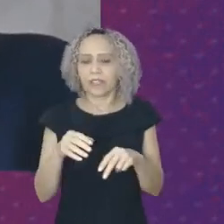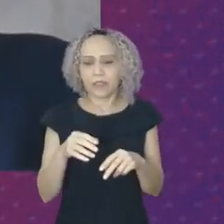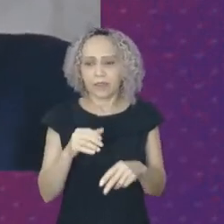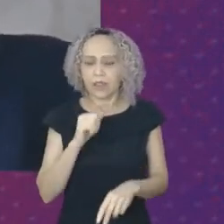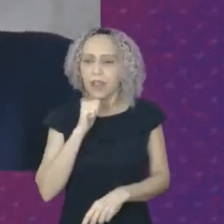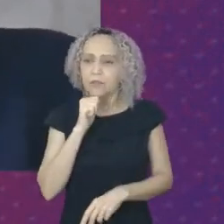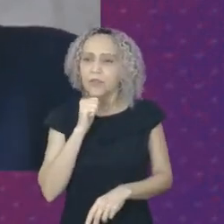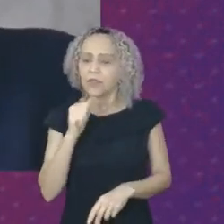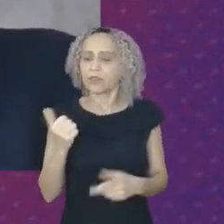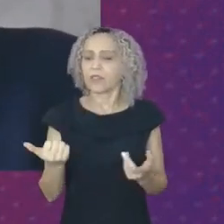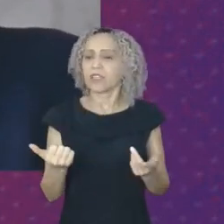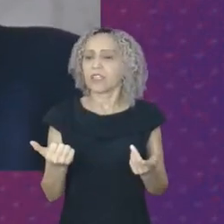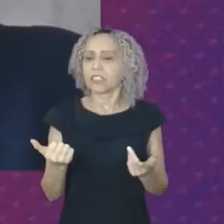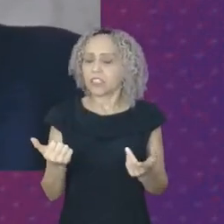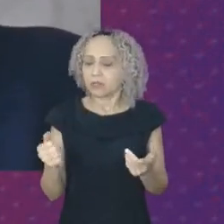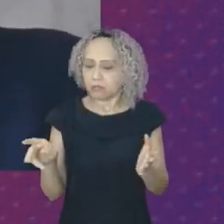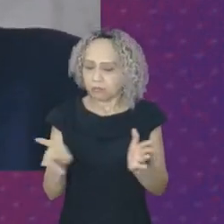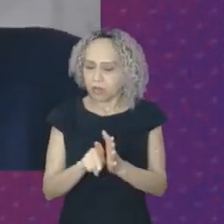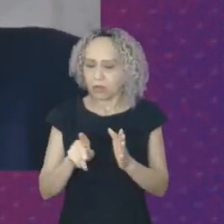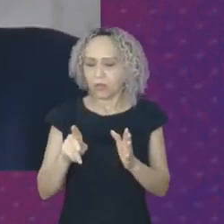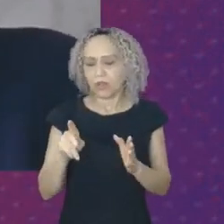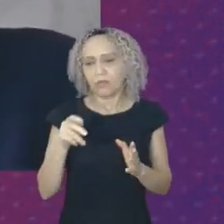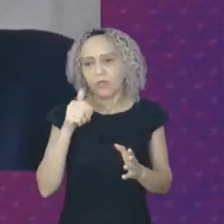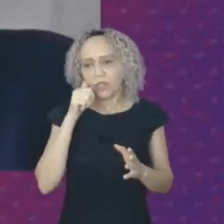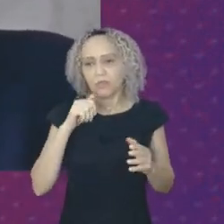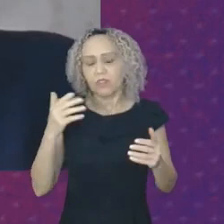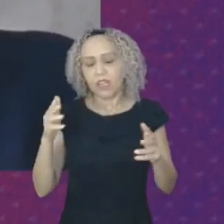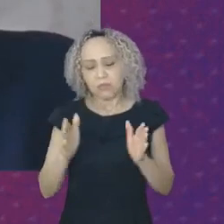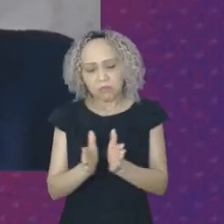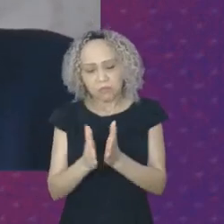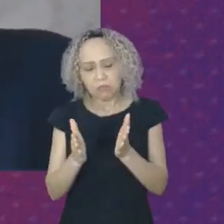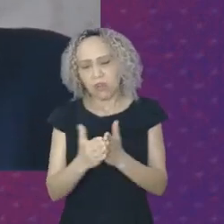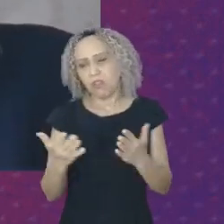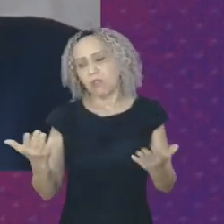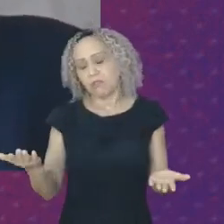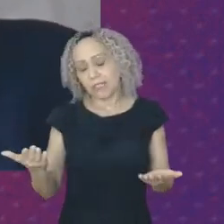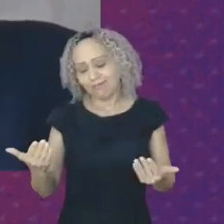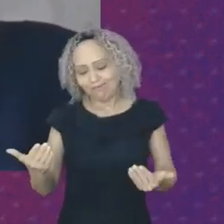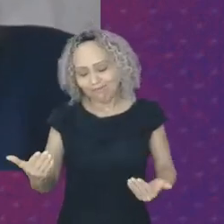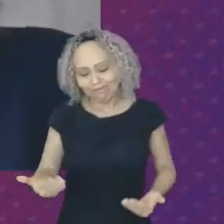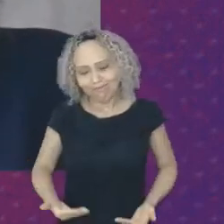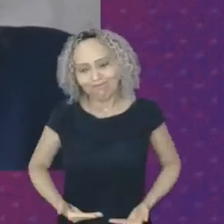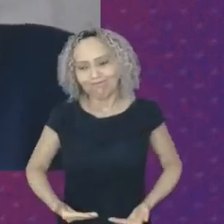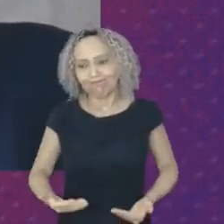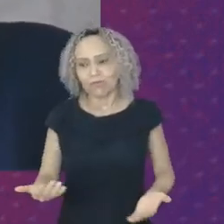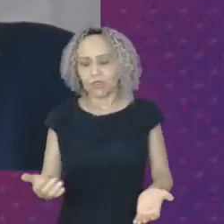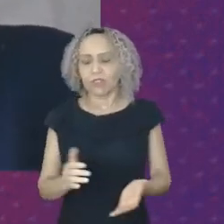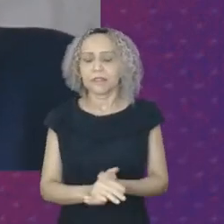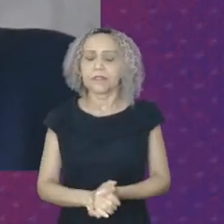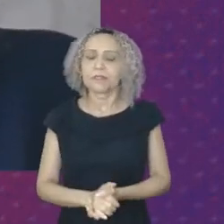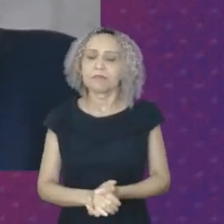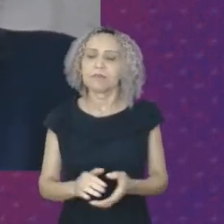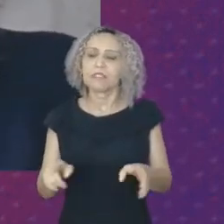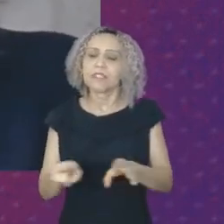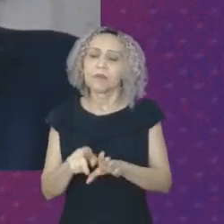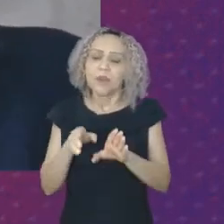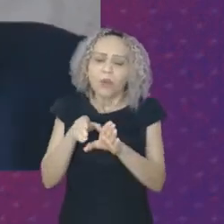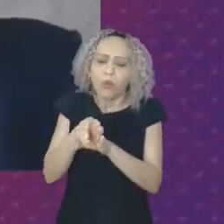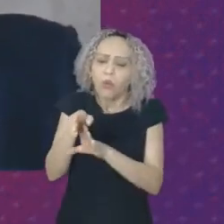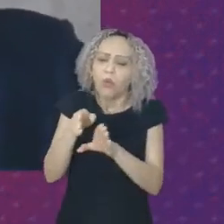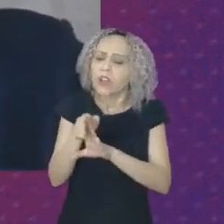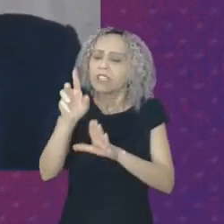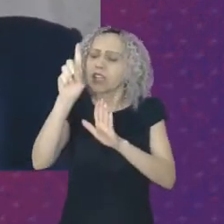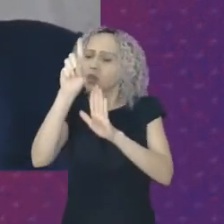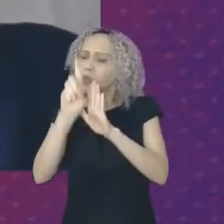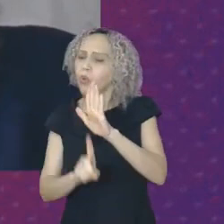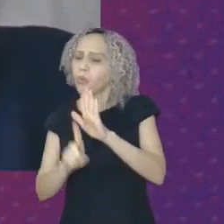absorventes higiênicos e, concomitantemente, um processo de orientação sobre os